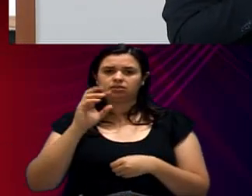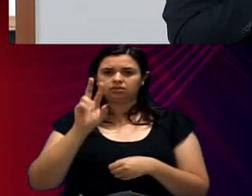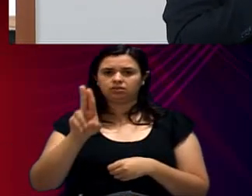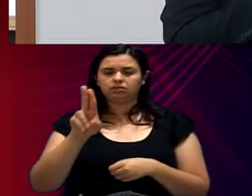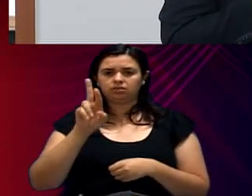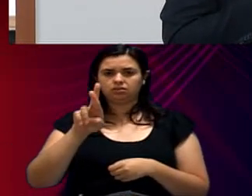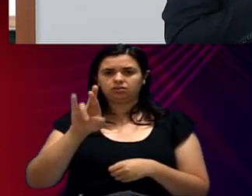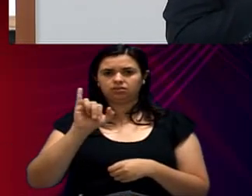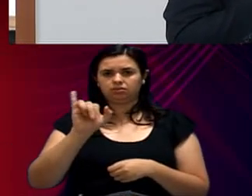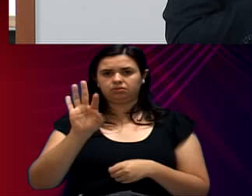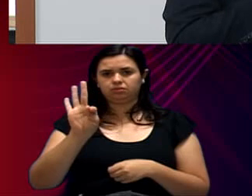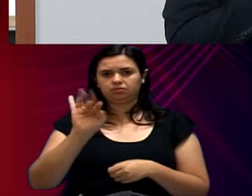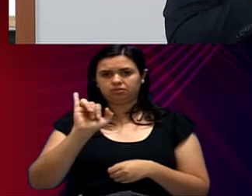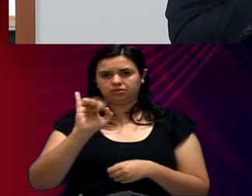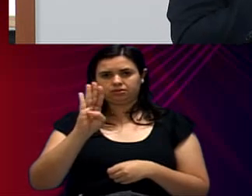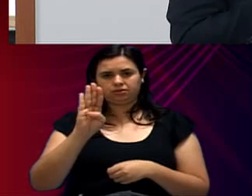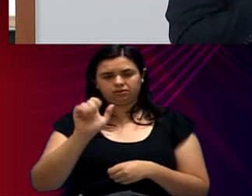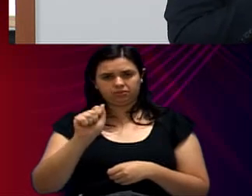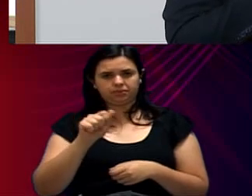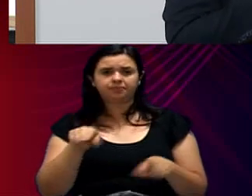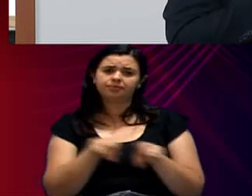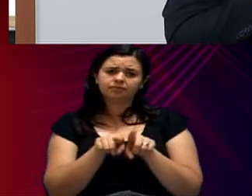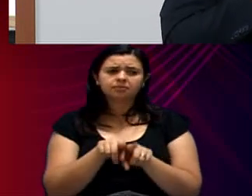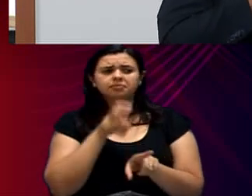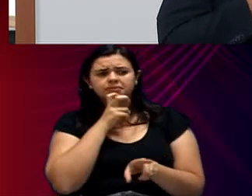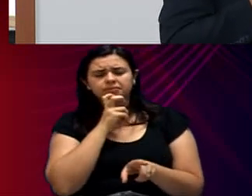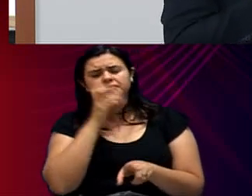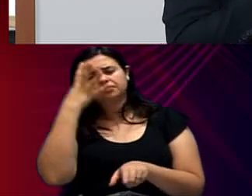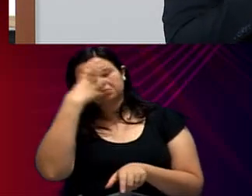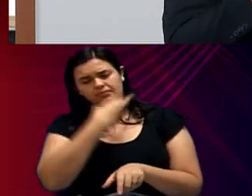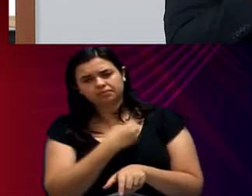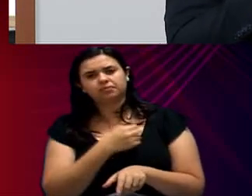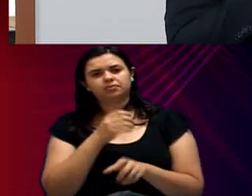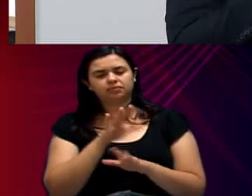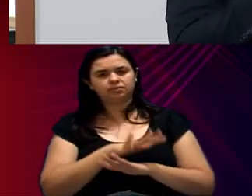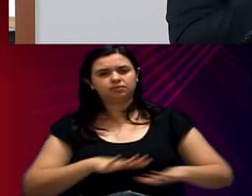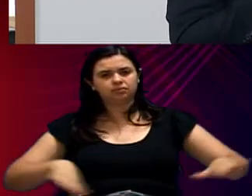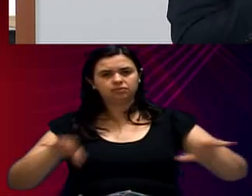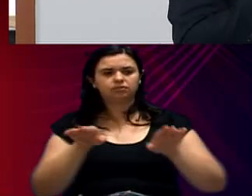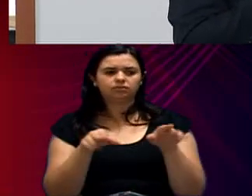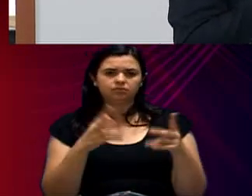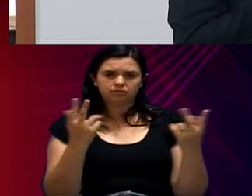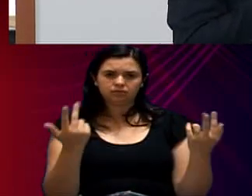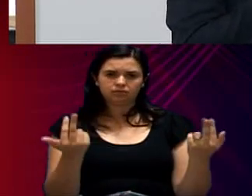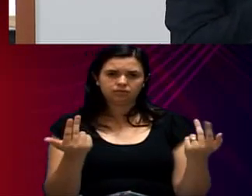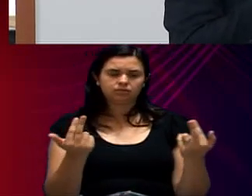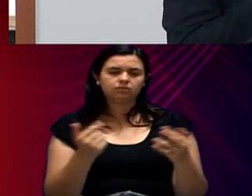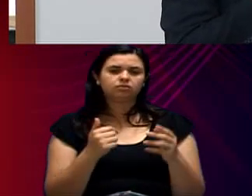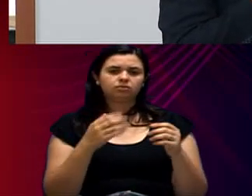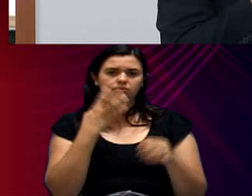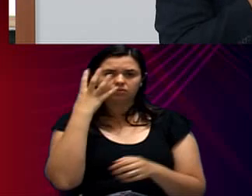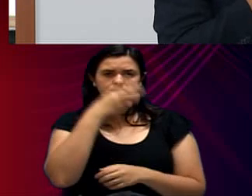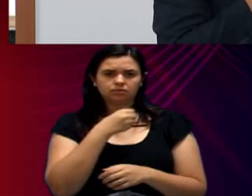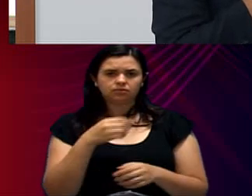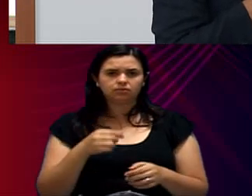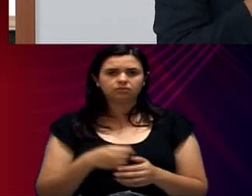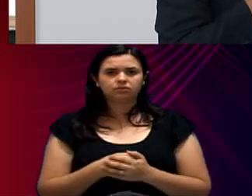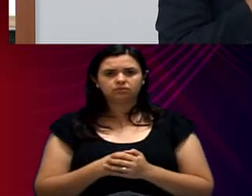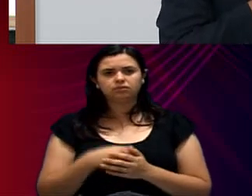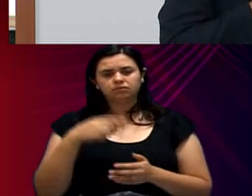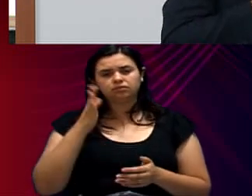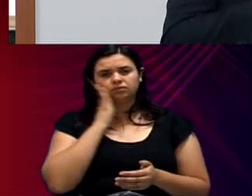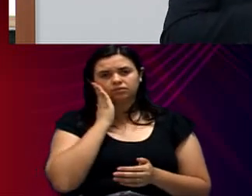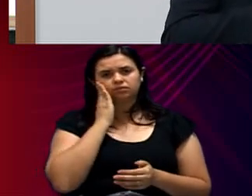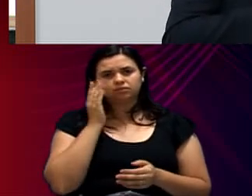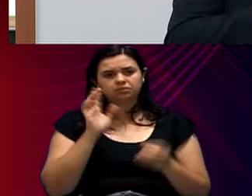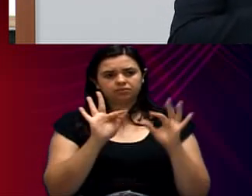cidade, sim, planejada. Curitiba é uma cidade linda. Sorocaba também é uma cidade linda, vai fazer aniversário agora. Sim, sem dúvida nenhuma. São 100 anos aqui que a minha família está e eu amo essa